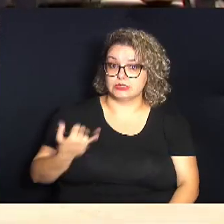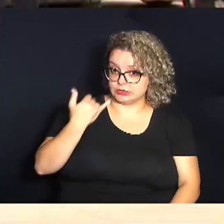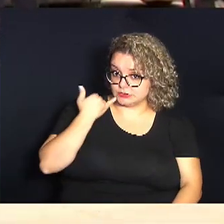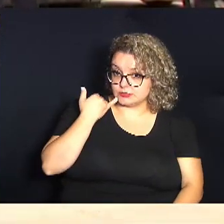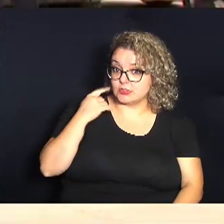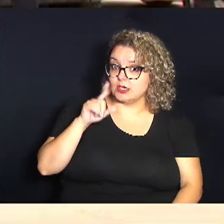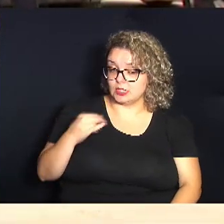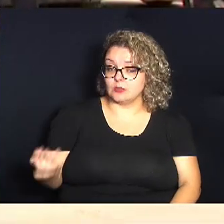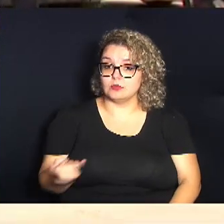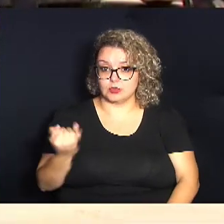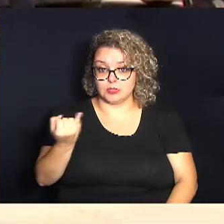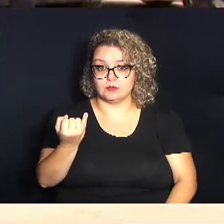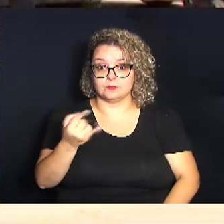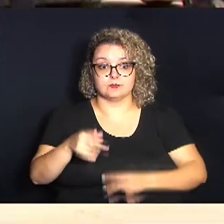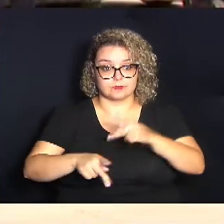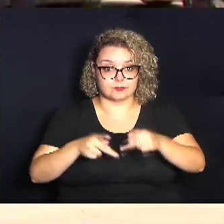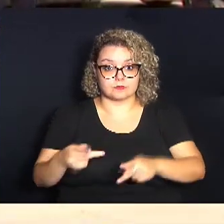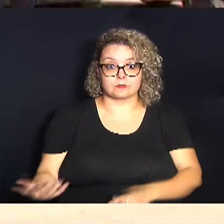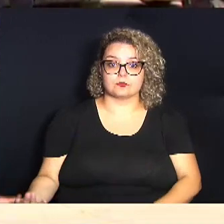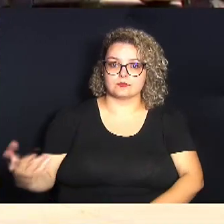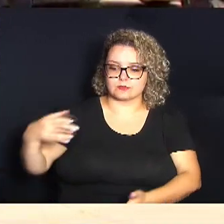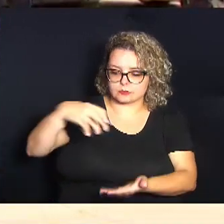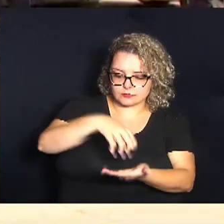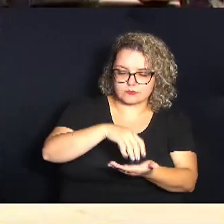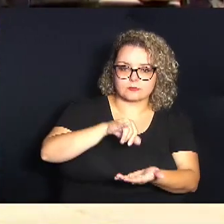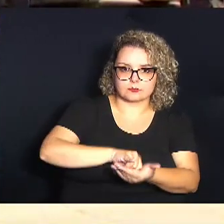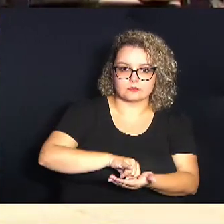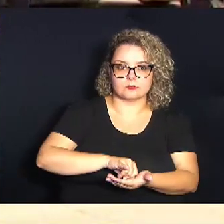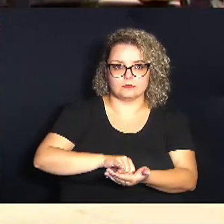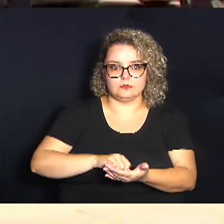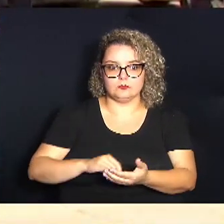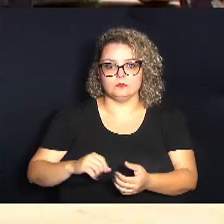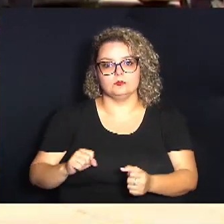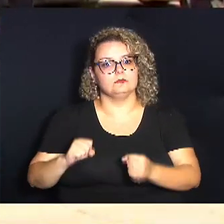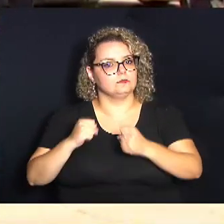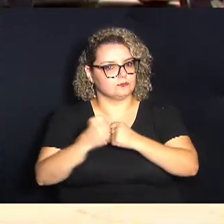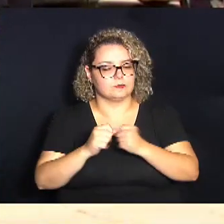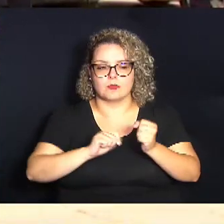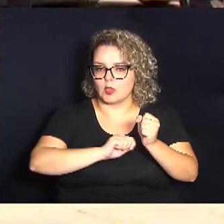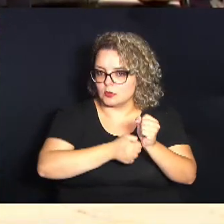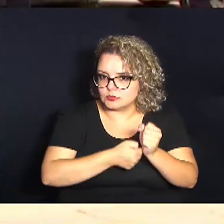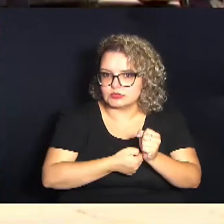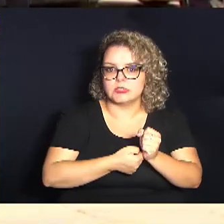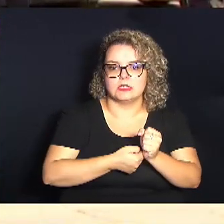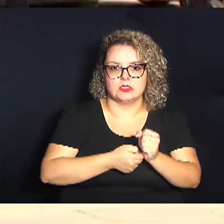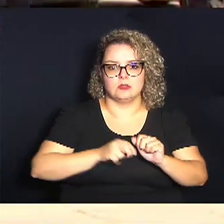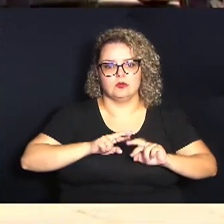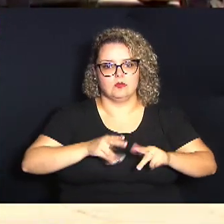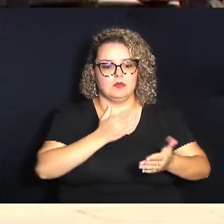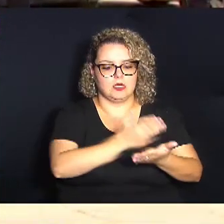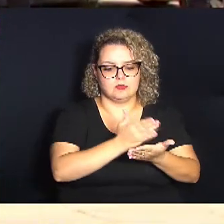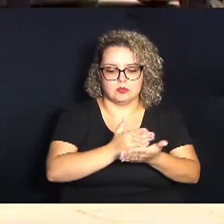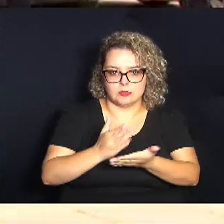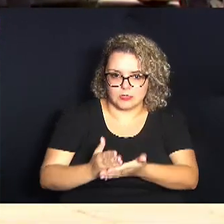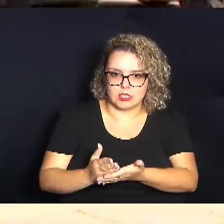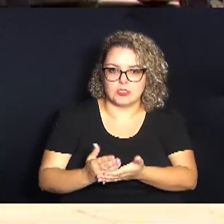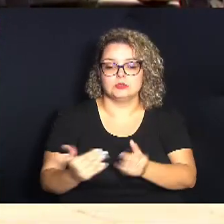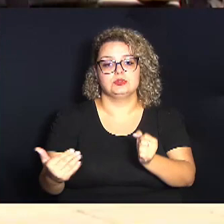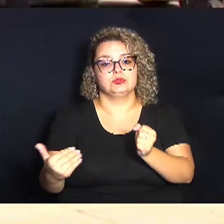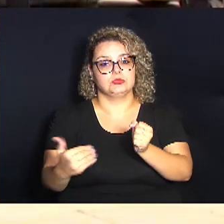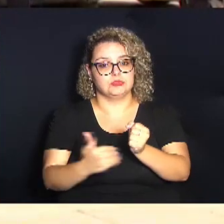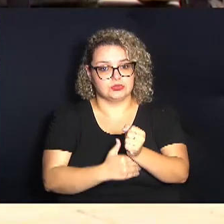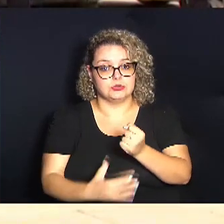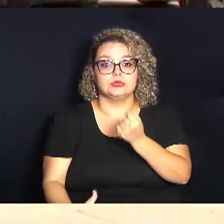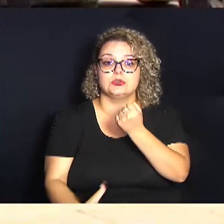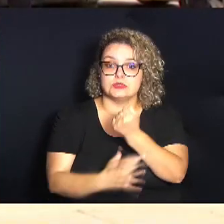interessante aquela população que vem para cá ou proteger muito bem seus aplicativos com senha, com várias etapas de segurança